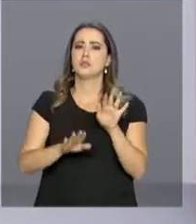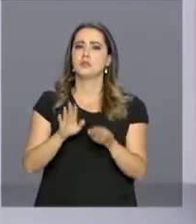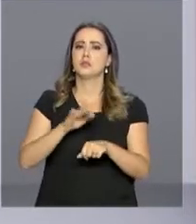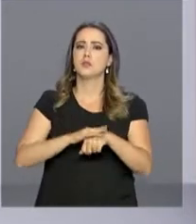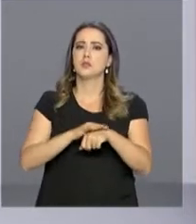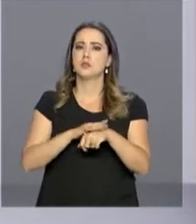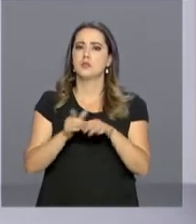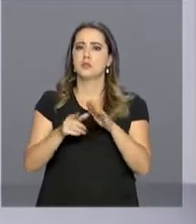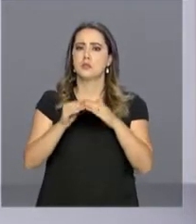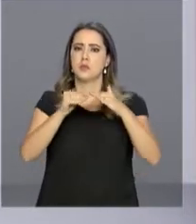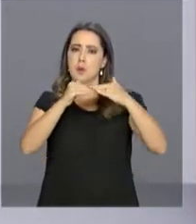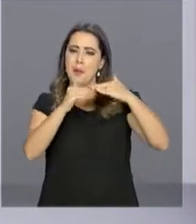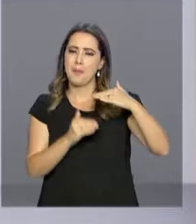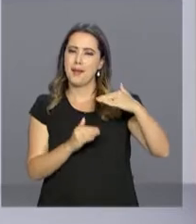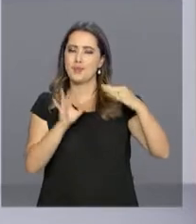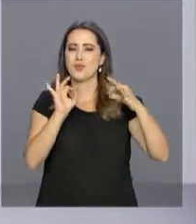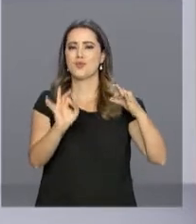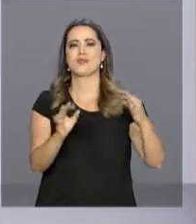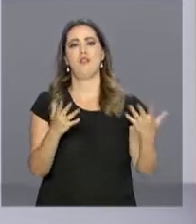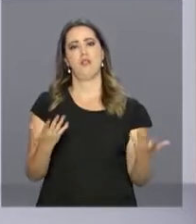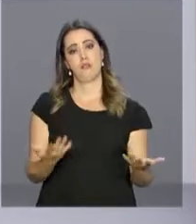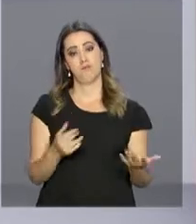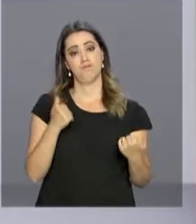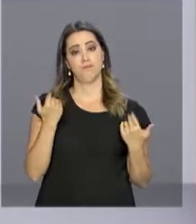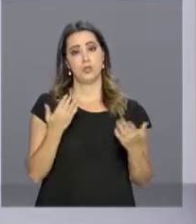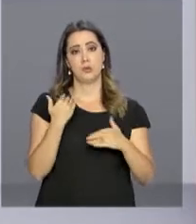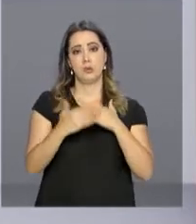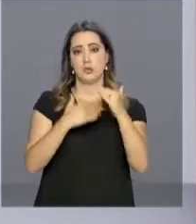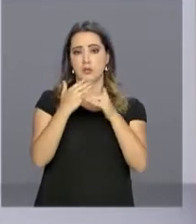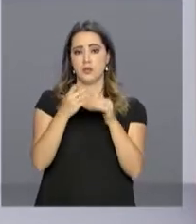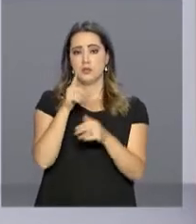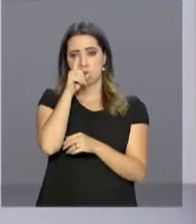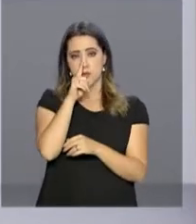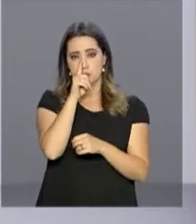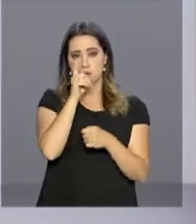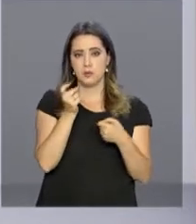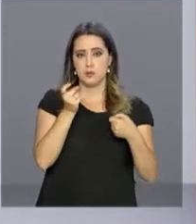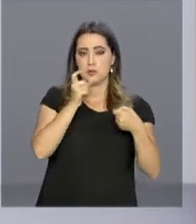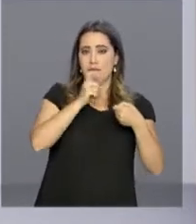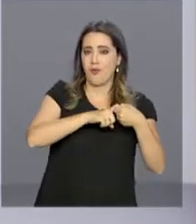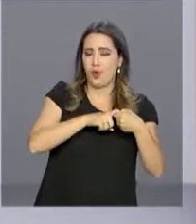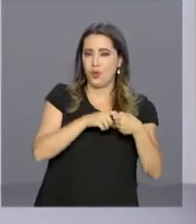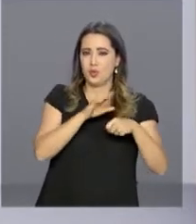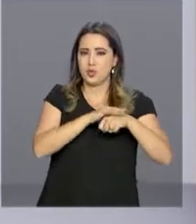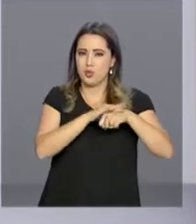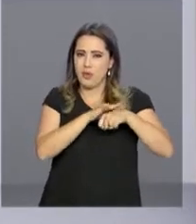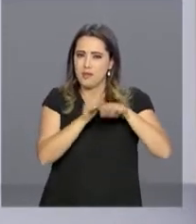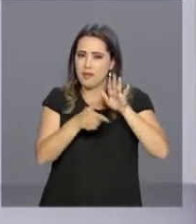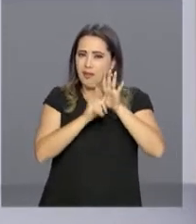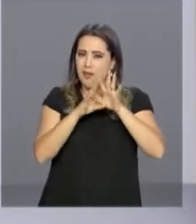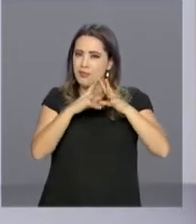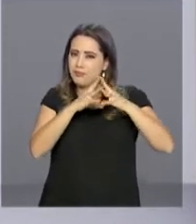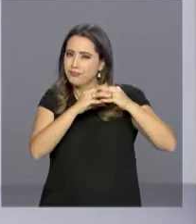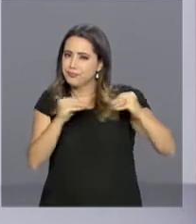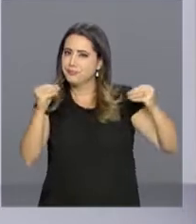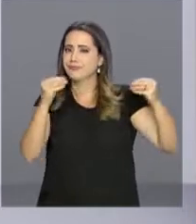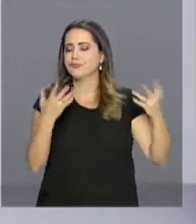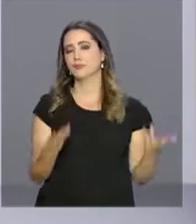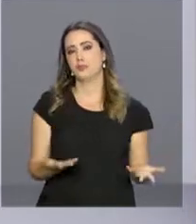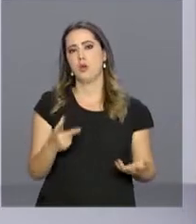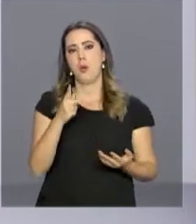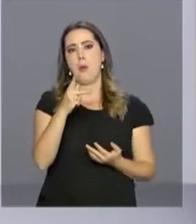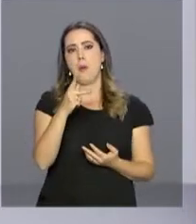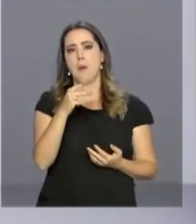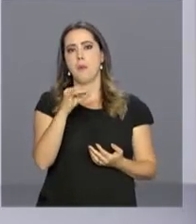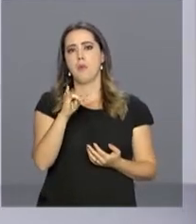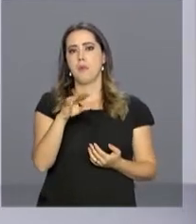está abaixo do ideal com isso cresce o risco de ressurgimento de doenças que já estavam eliminadas no país como a